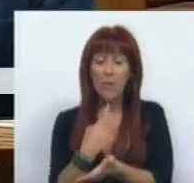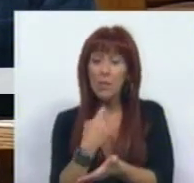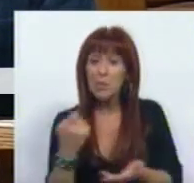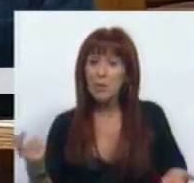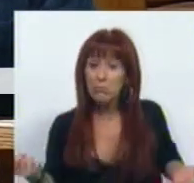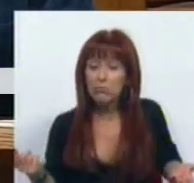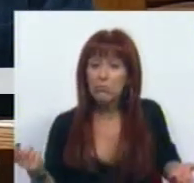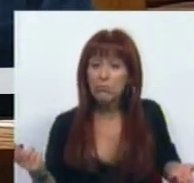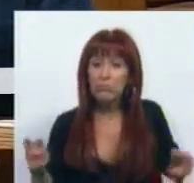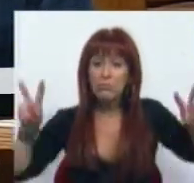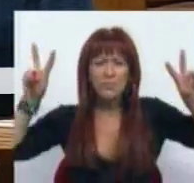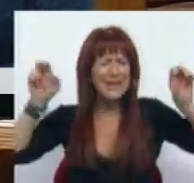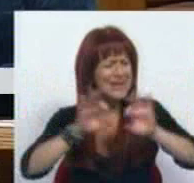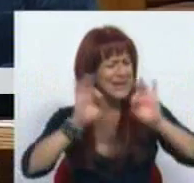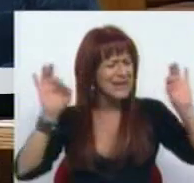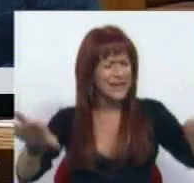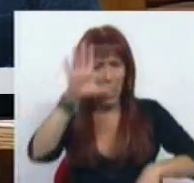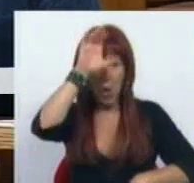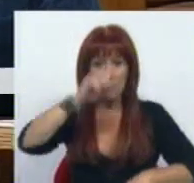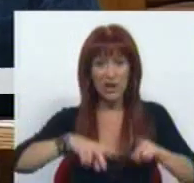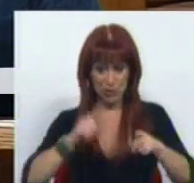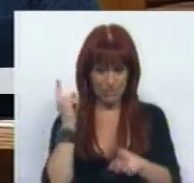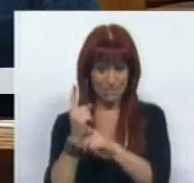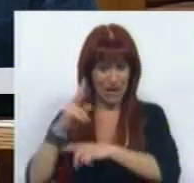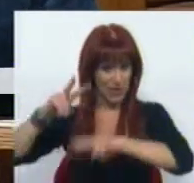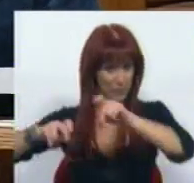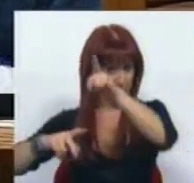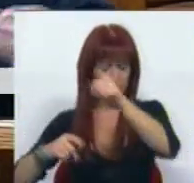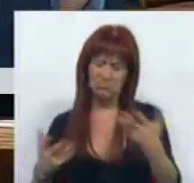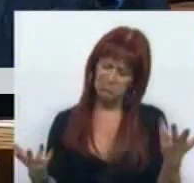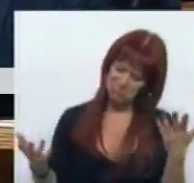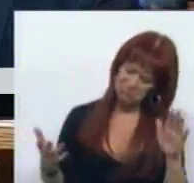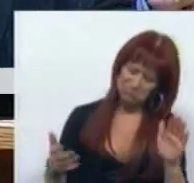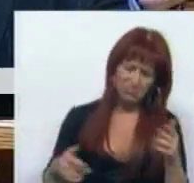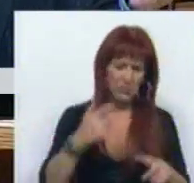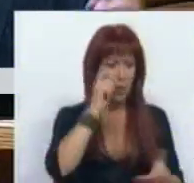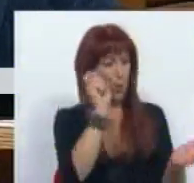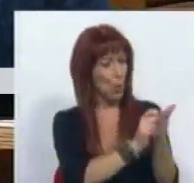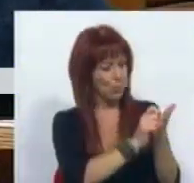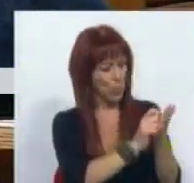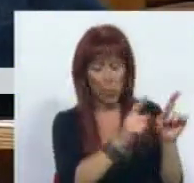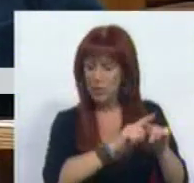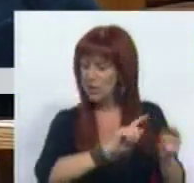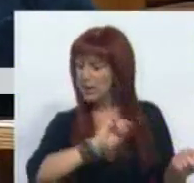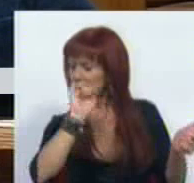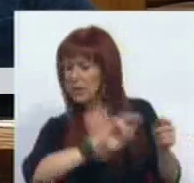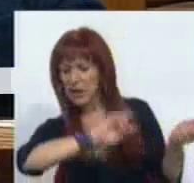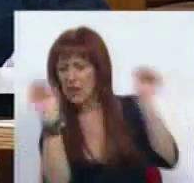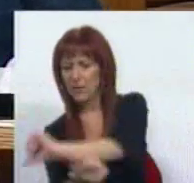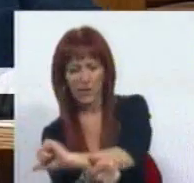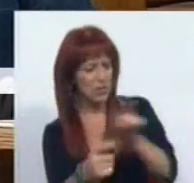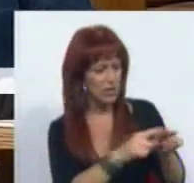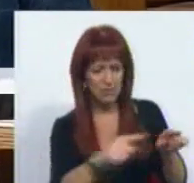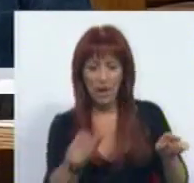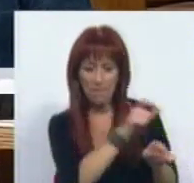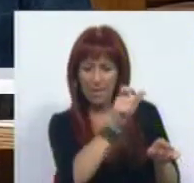dizer, parafraseando o mesmo Ministro Vítor Gaspar, que entre o ponto e a viragem há